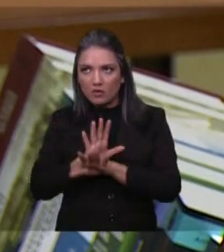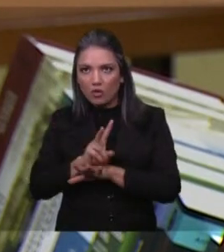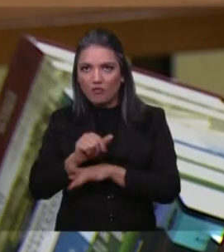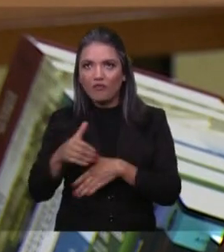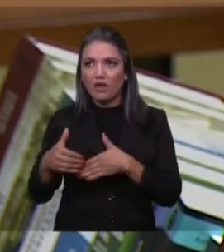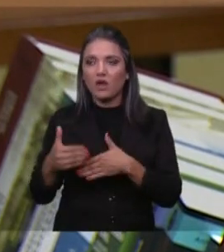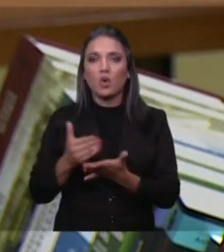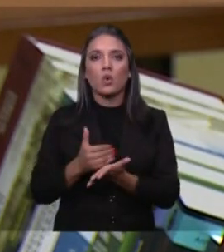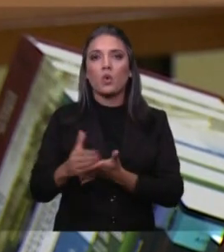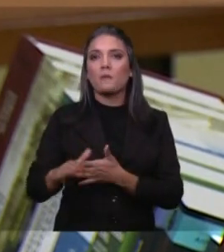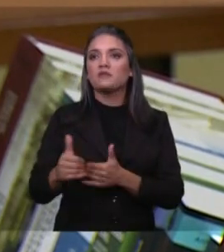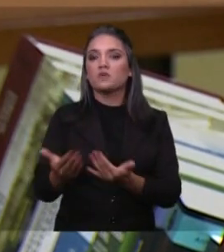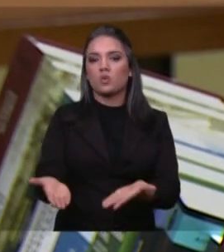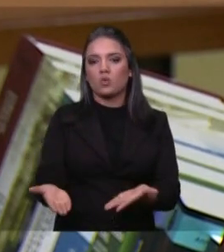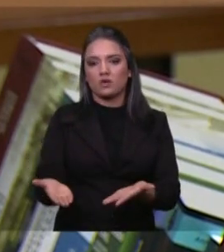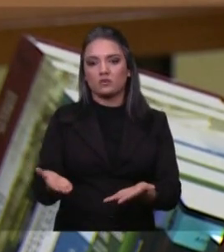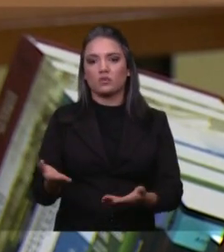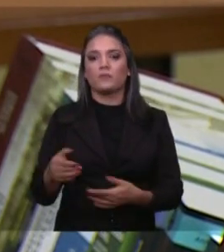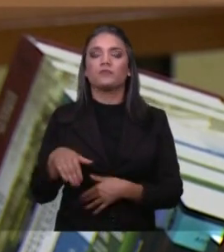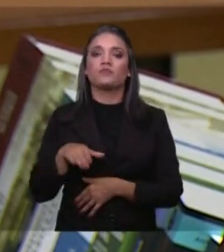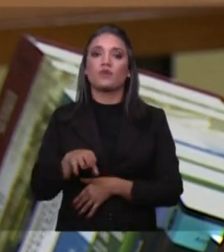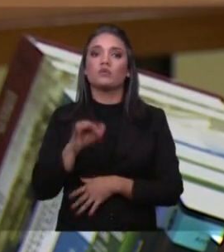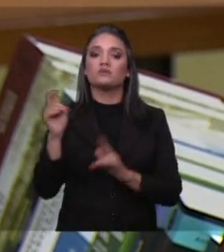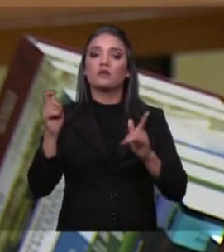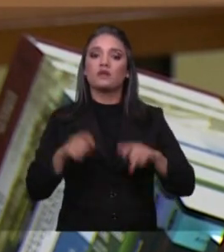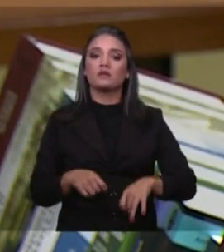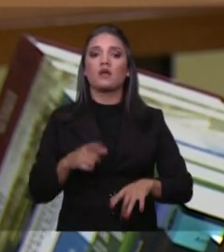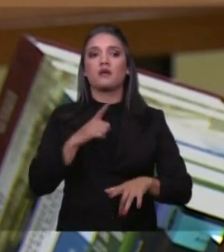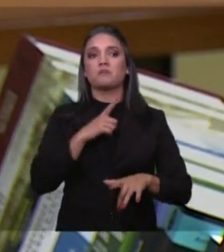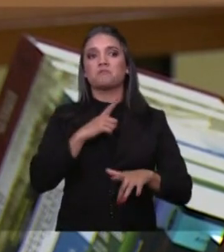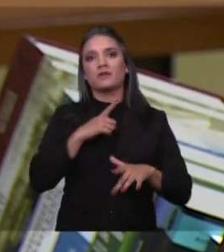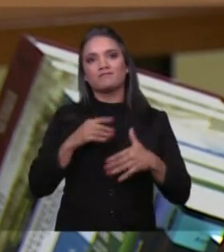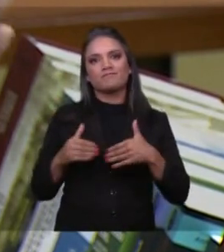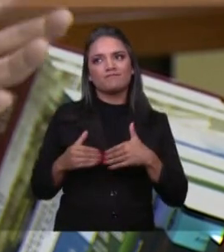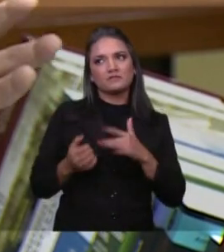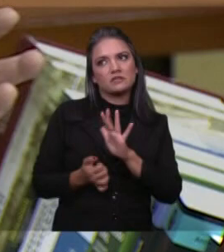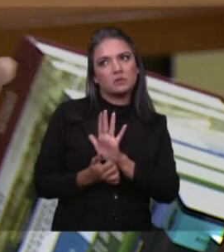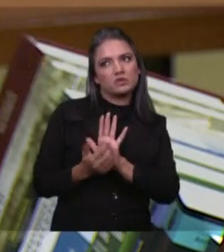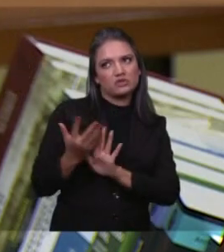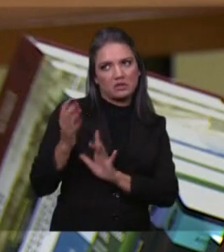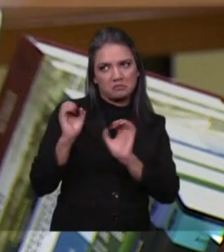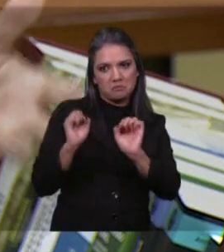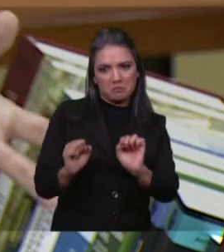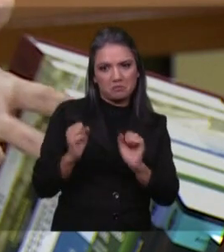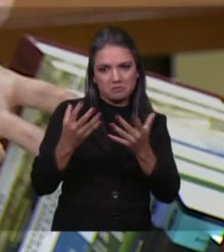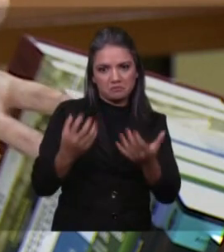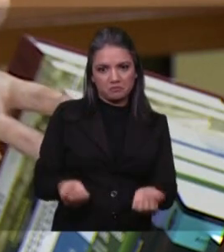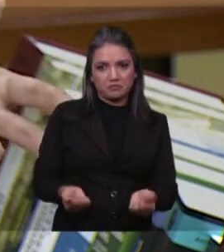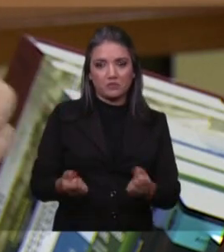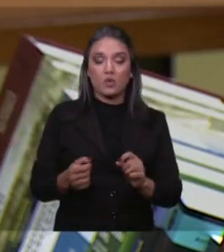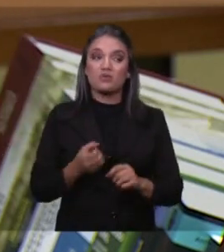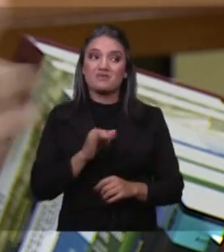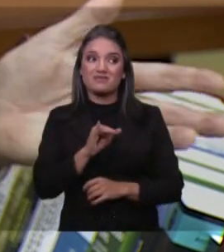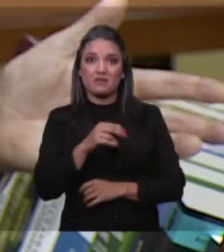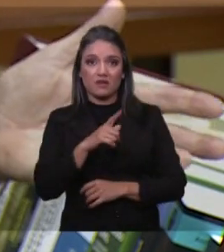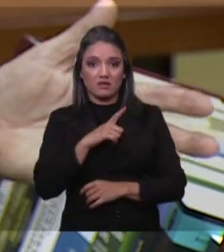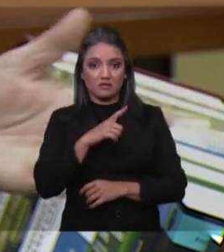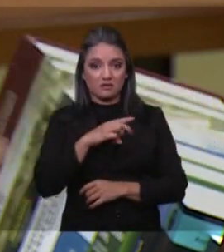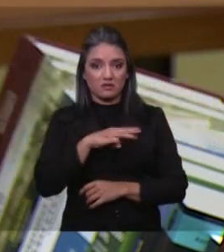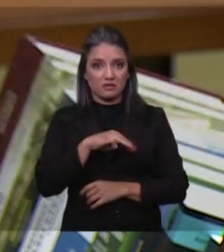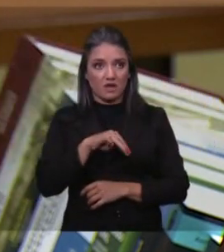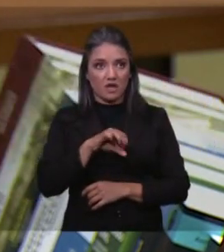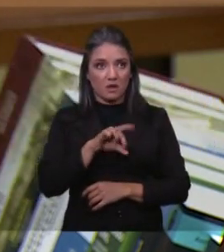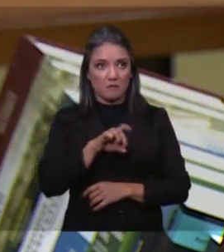concretizar a extensão da modulação ou se, uma vez admitida a modulação, a